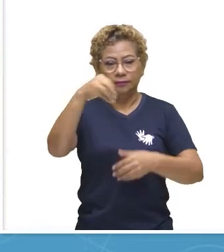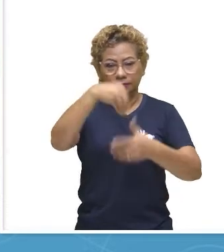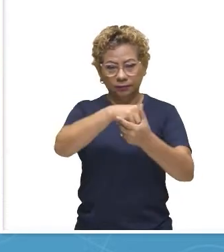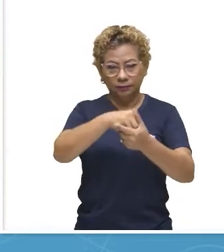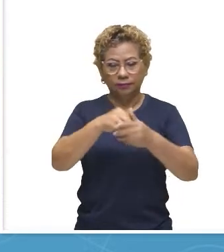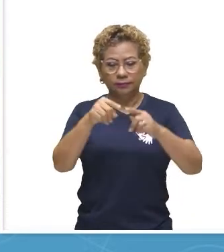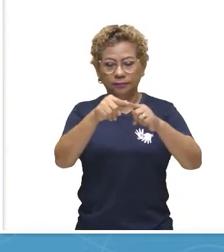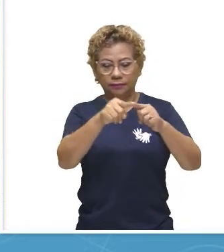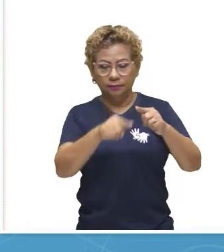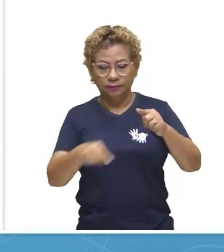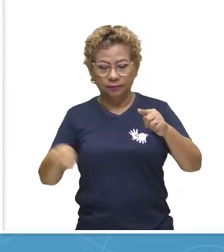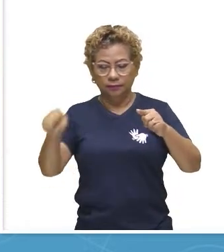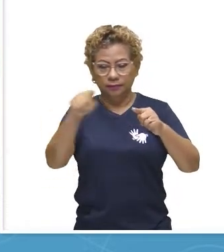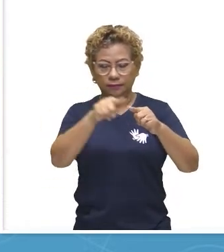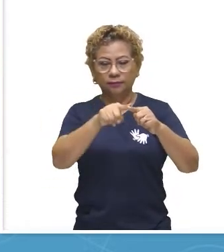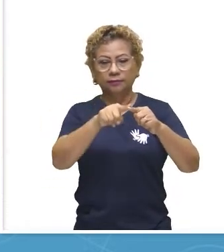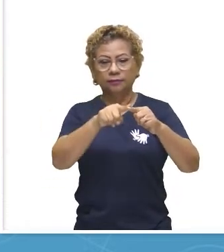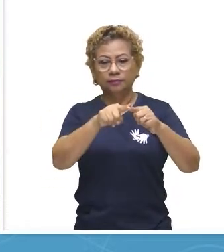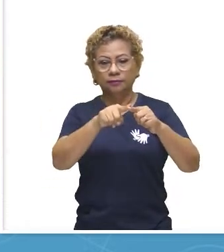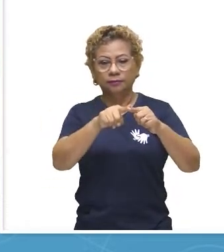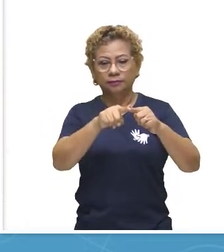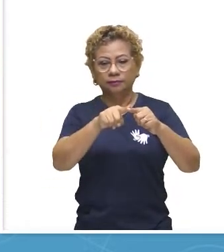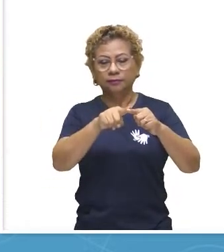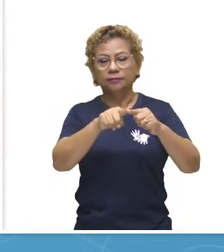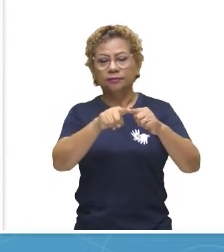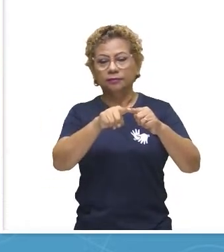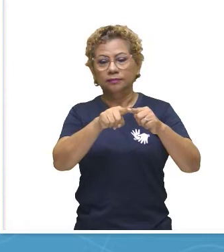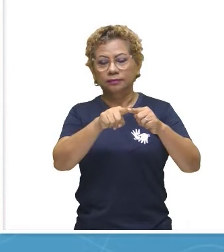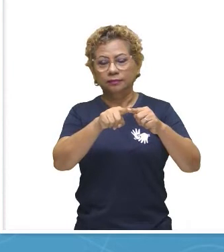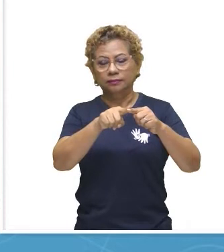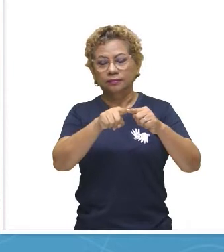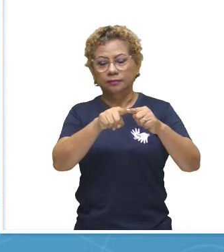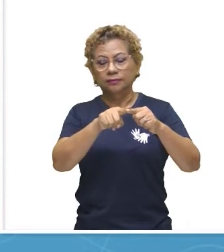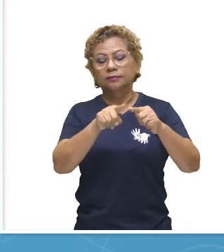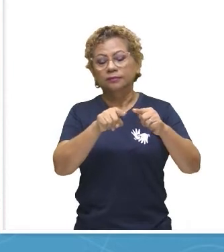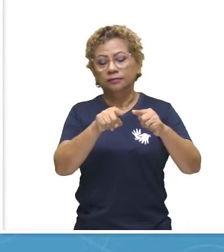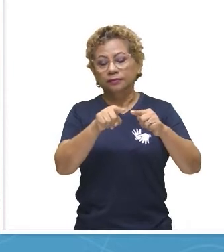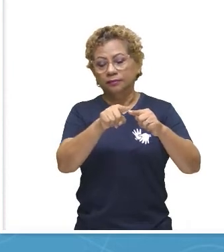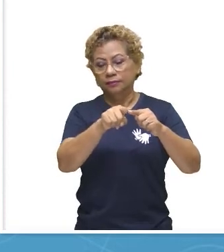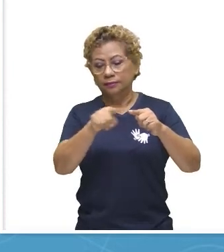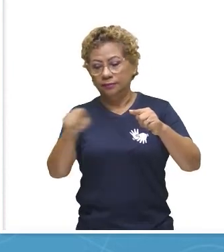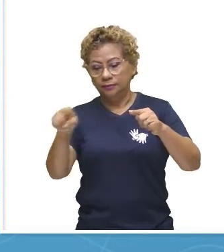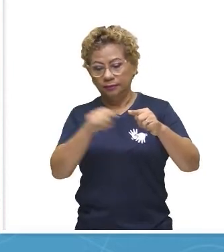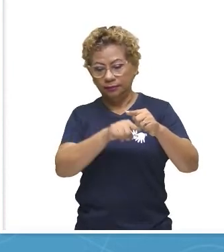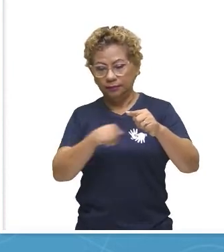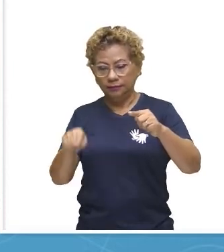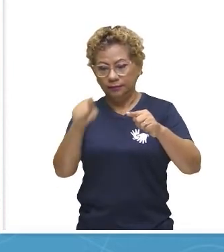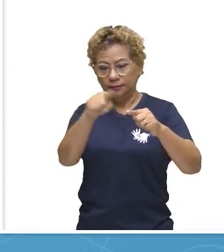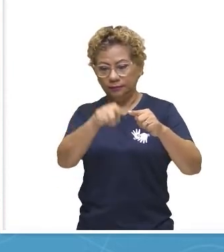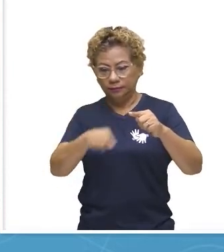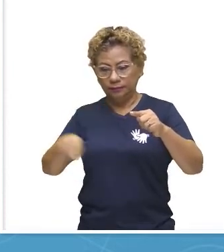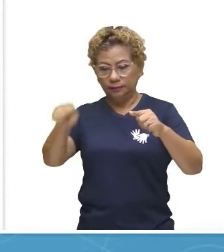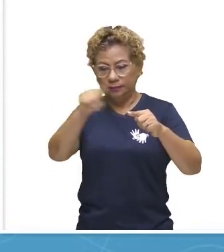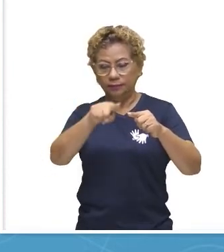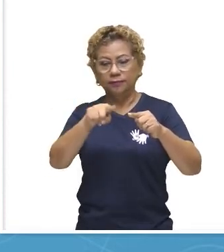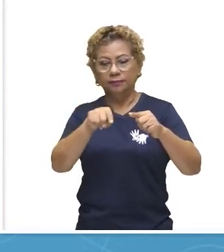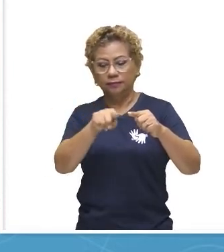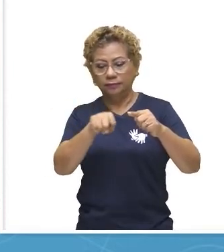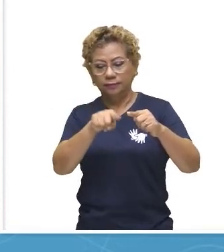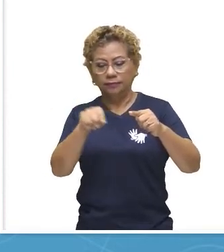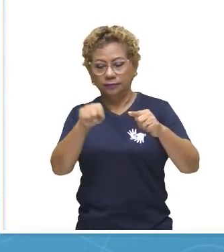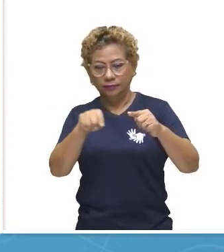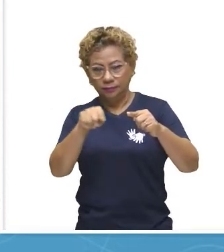ser colaterais porque eles estarão do mesmo lado, né? Então vejam, aqui nessa